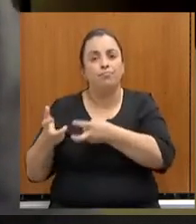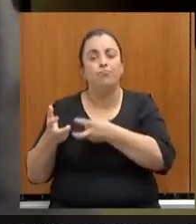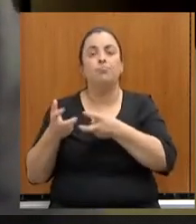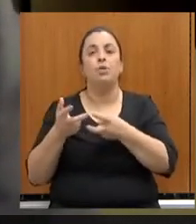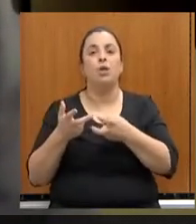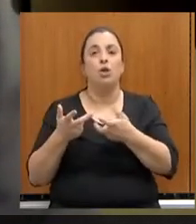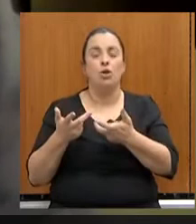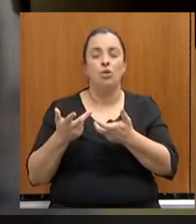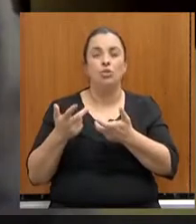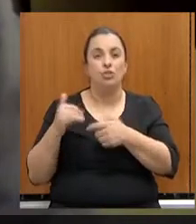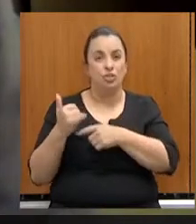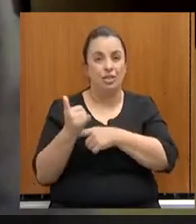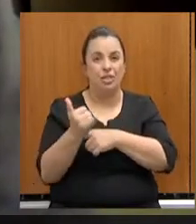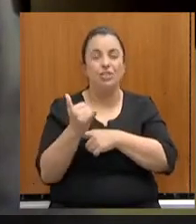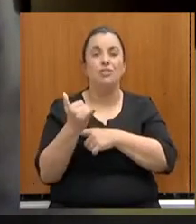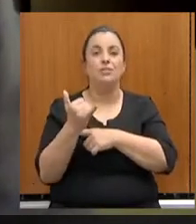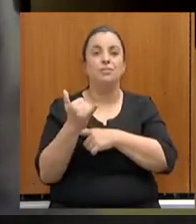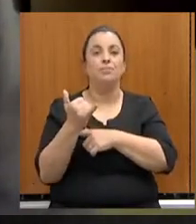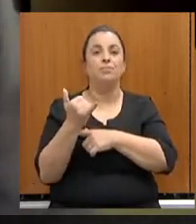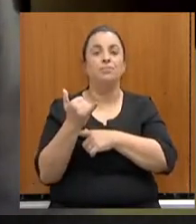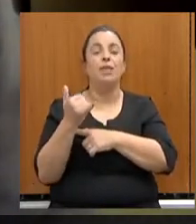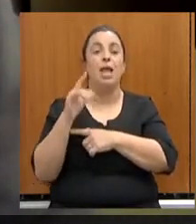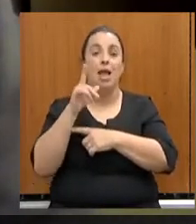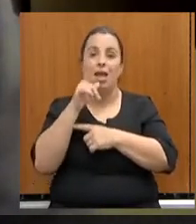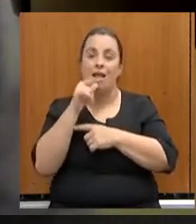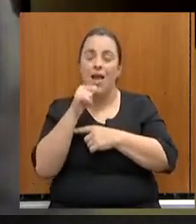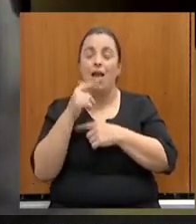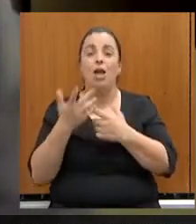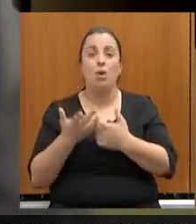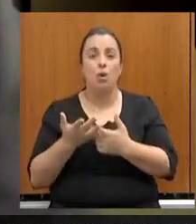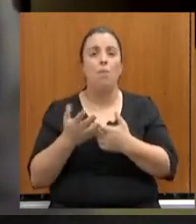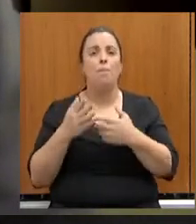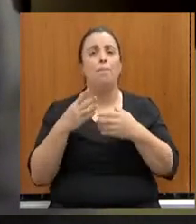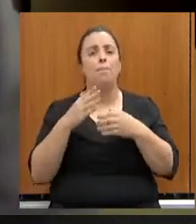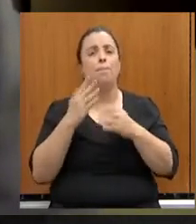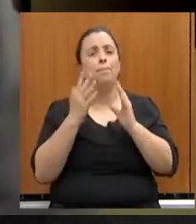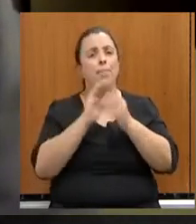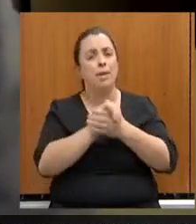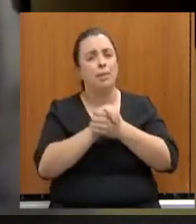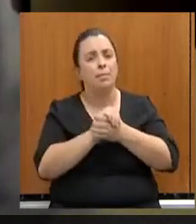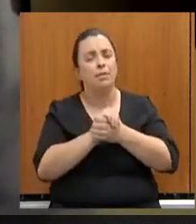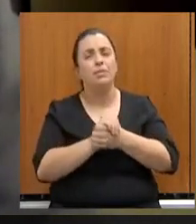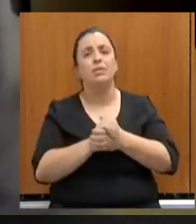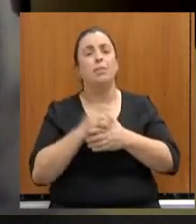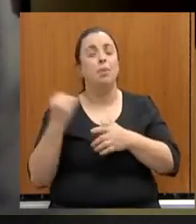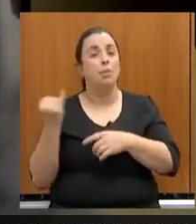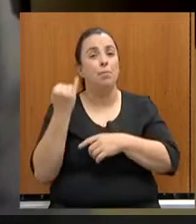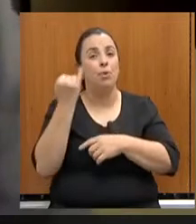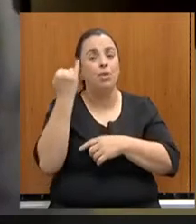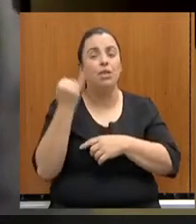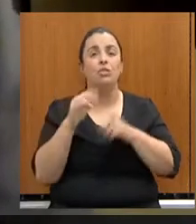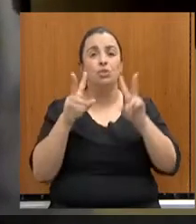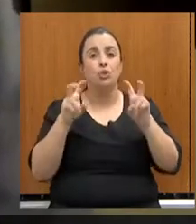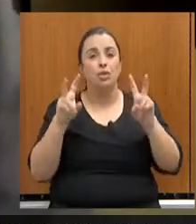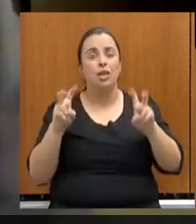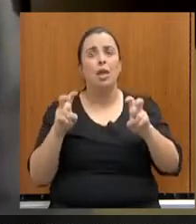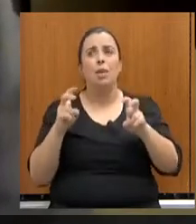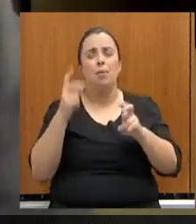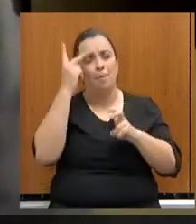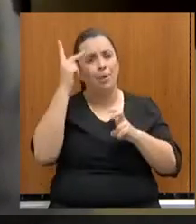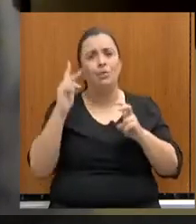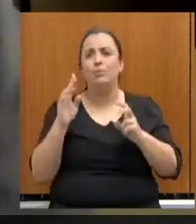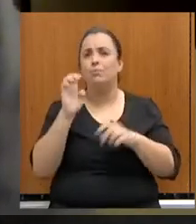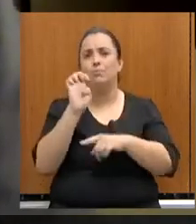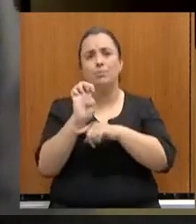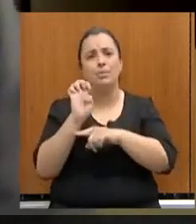Presidente Austin Patrus a importância do tema para todo estado de Minas Gerais das energias